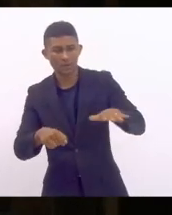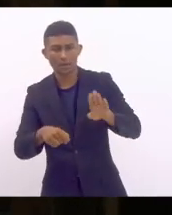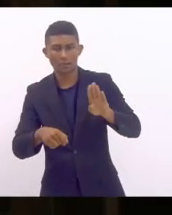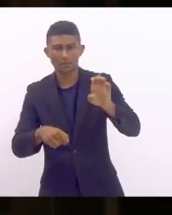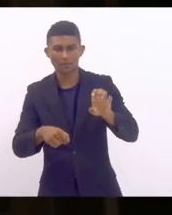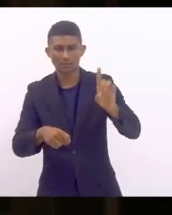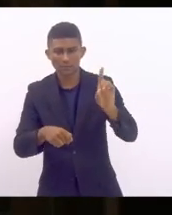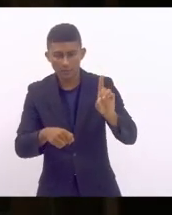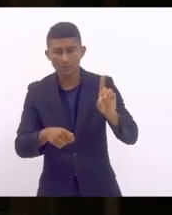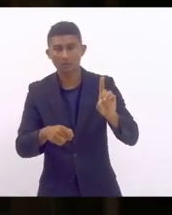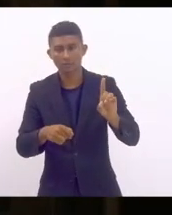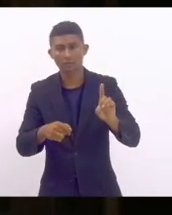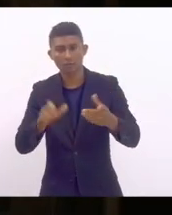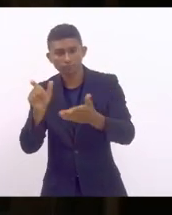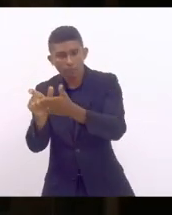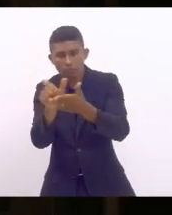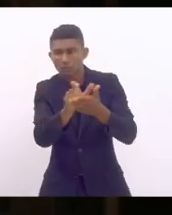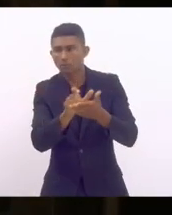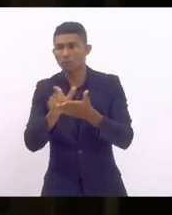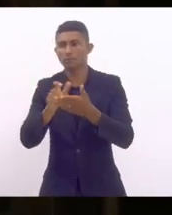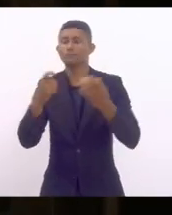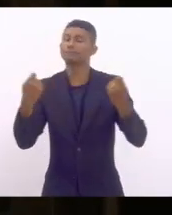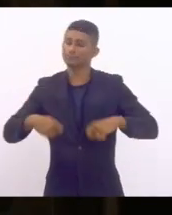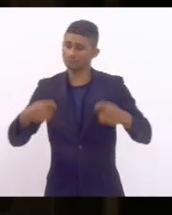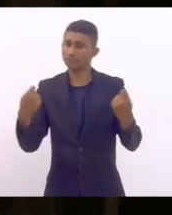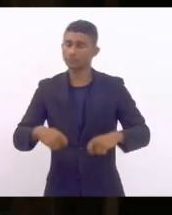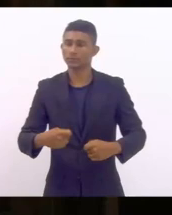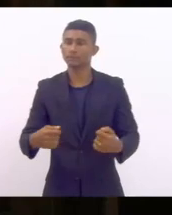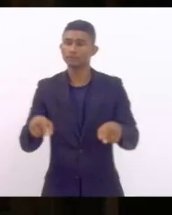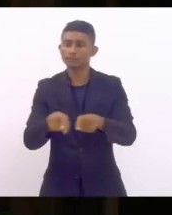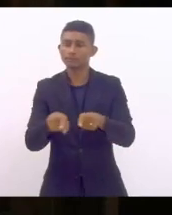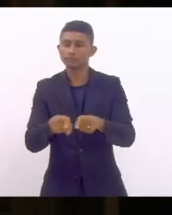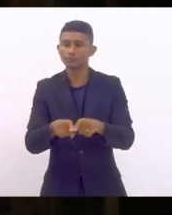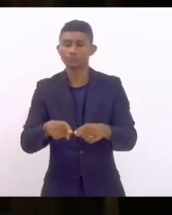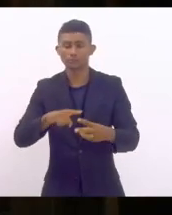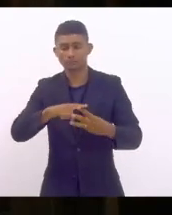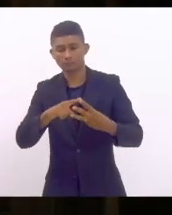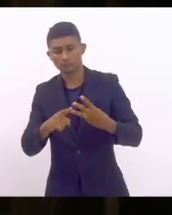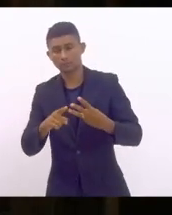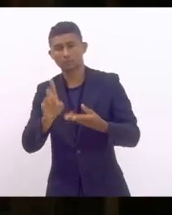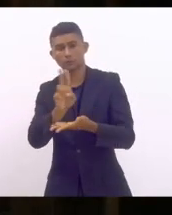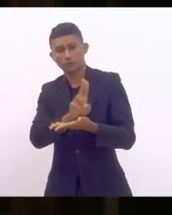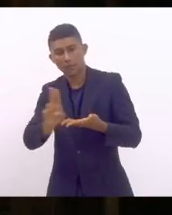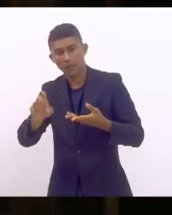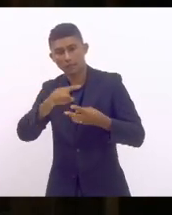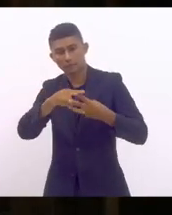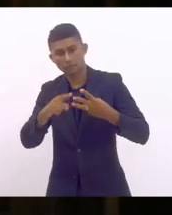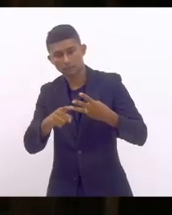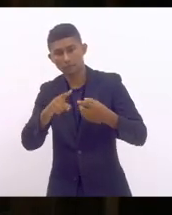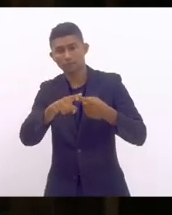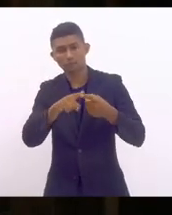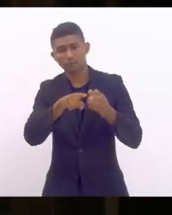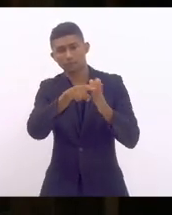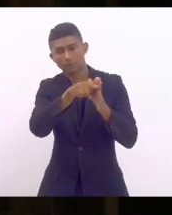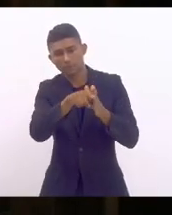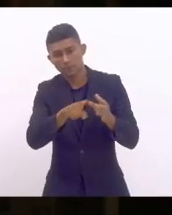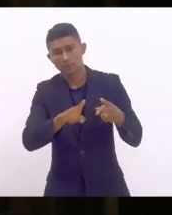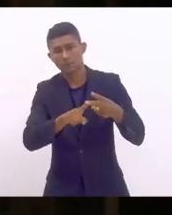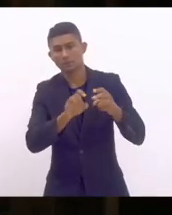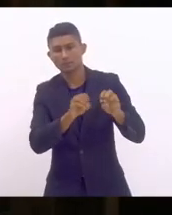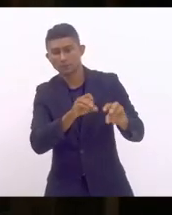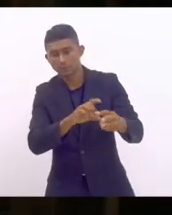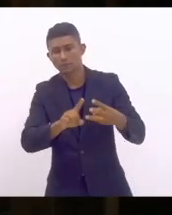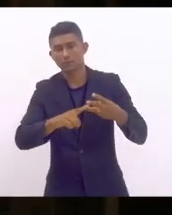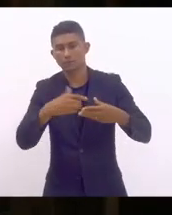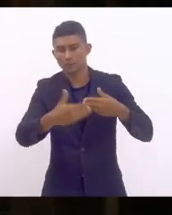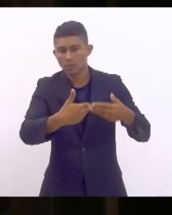né e cada vez mais já para concluir minha fala a gente tem que tratar não só mais o tripé Universitário não só mais do ensino pesquisa e extensão mas no